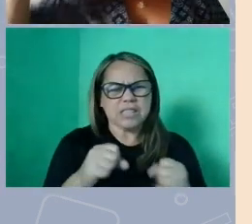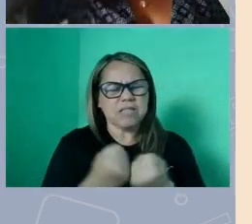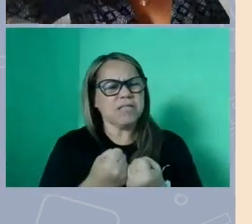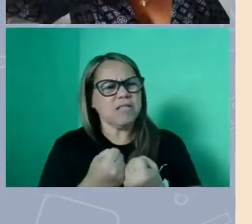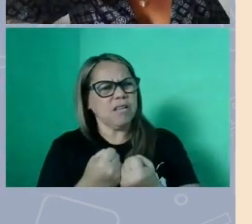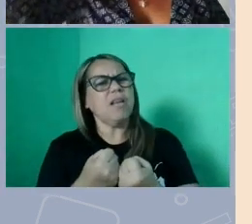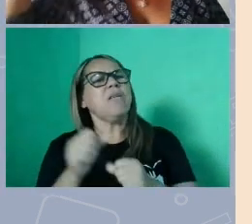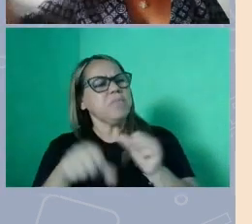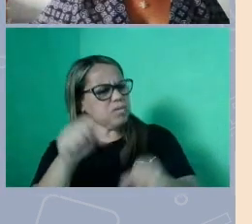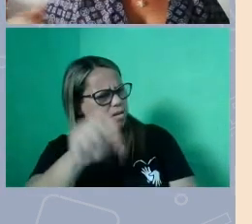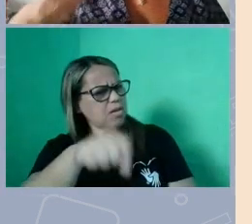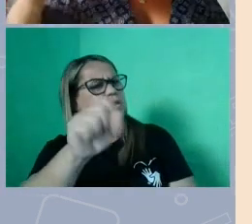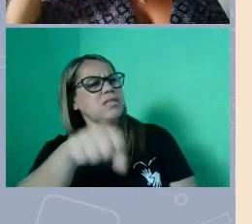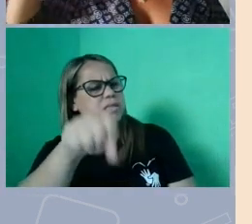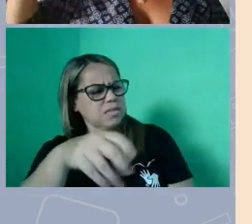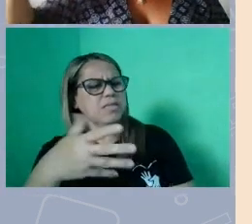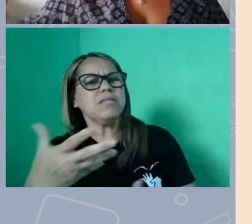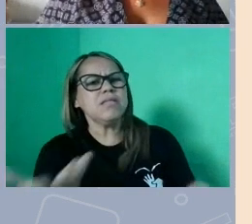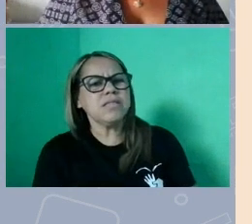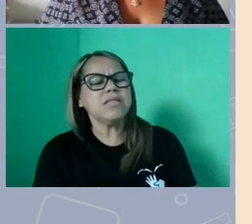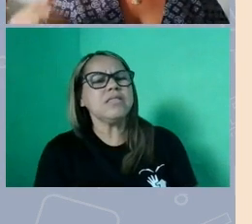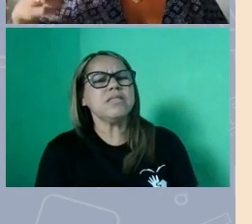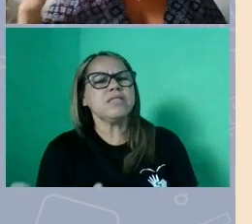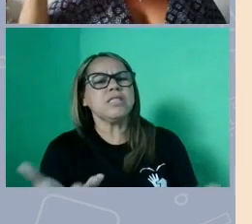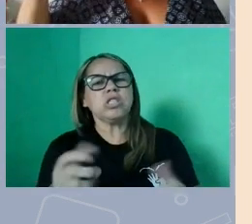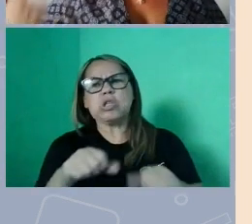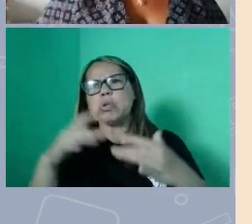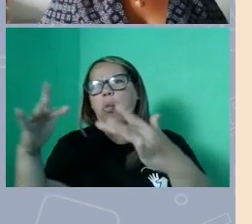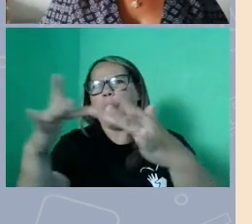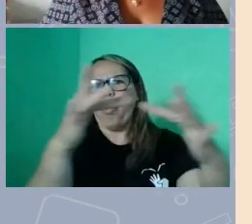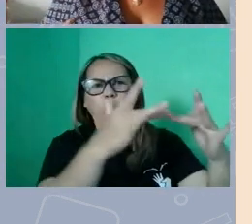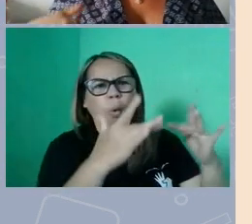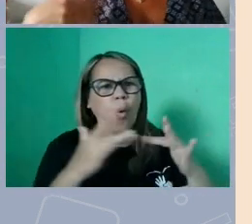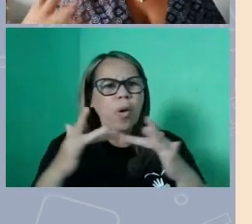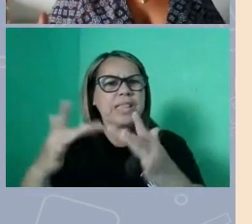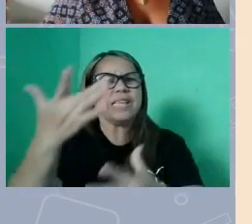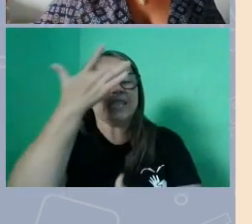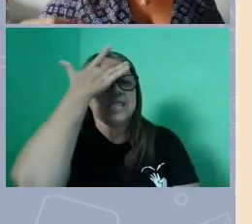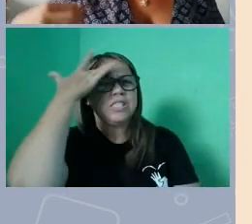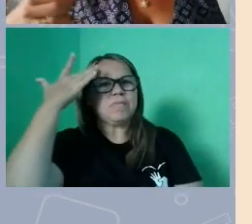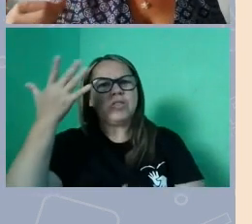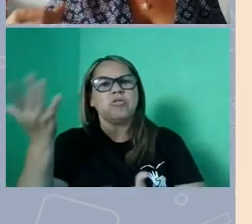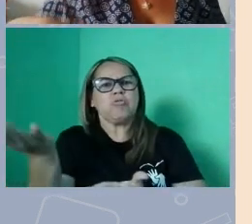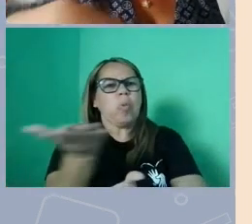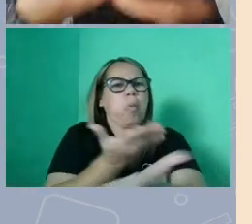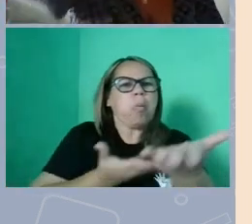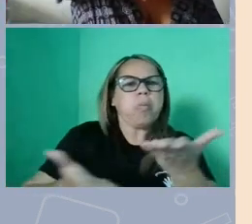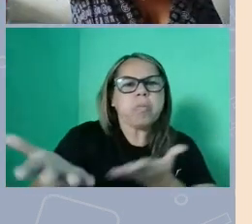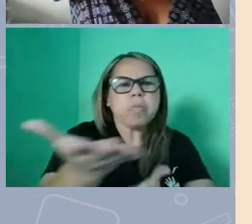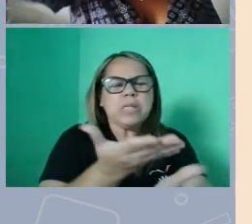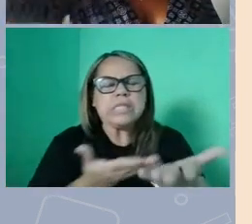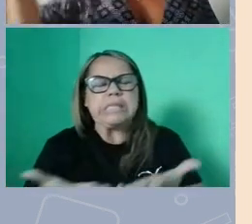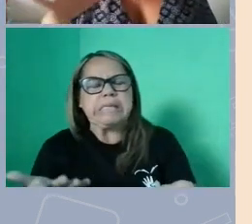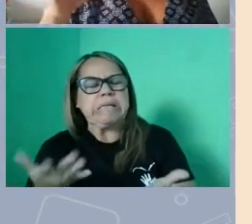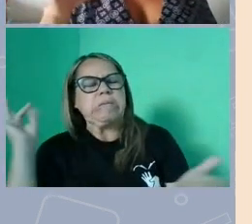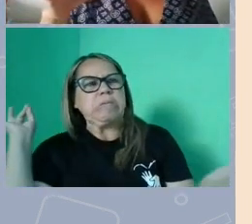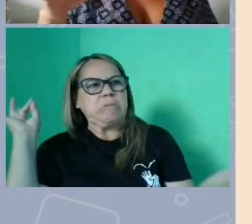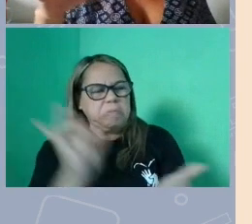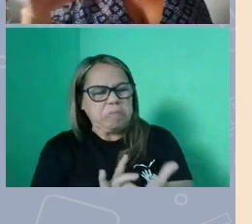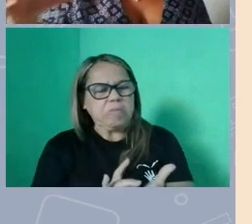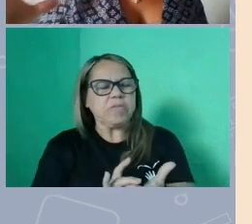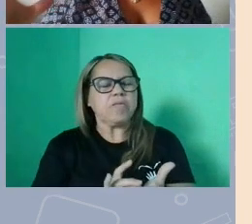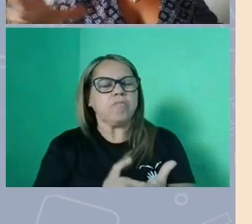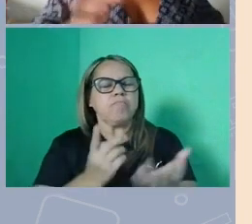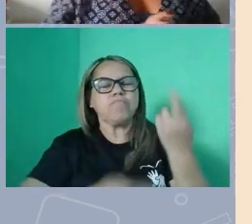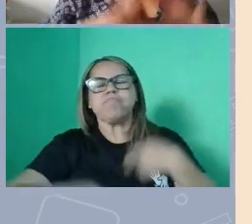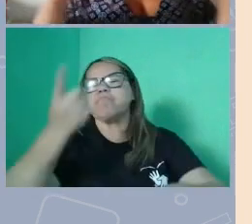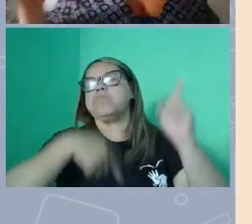a forma de socialização de contato entre as pessoas de interação então foi realmente assim uma revolução